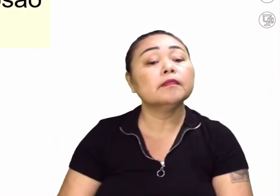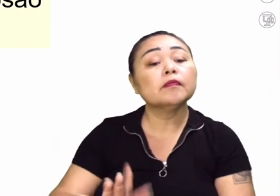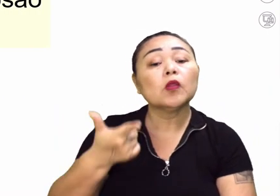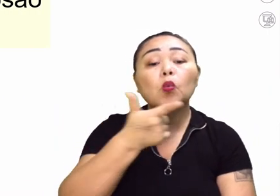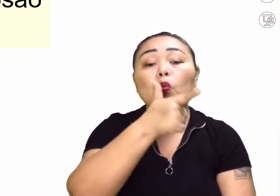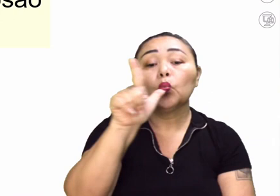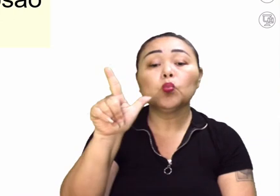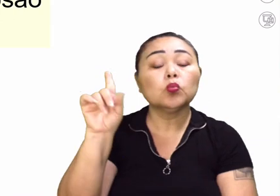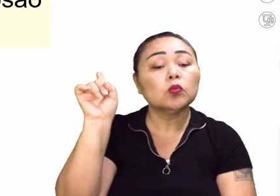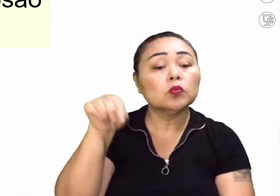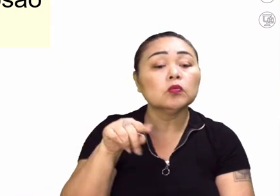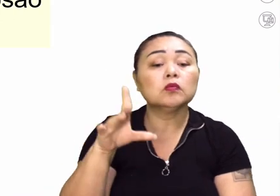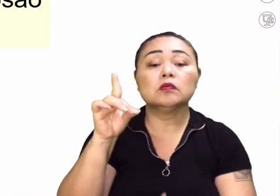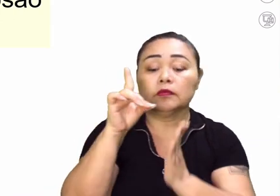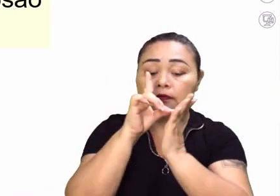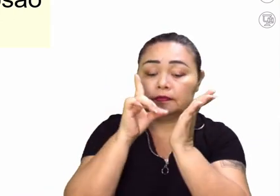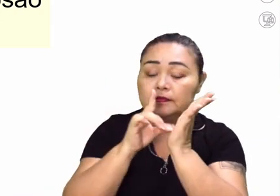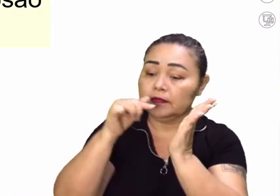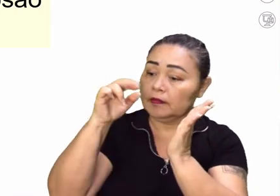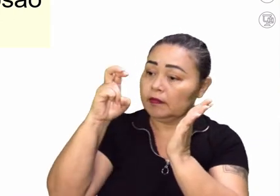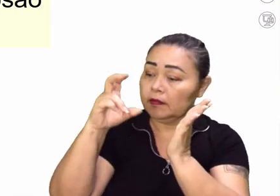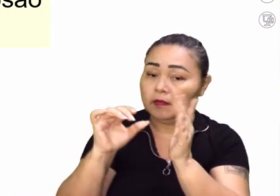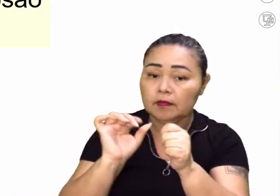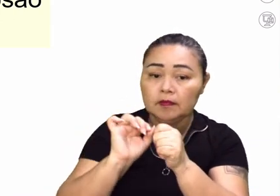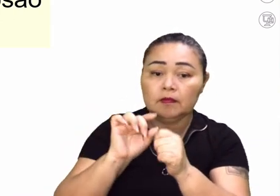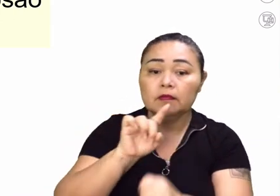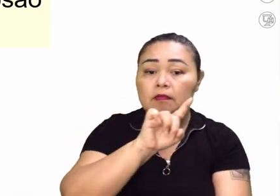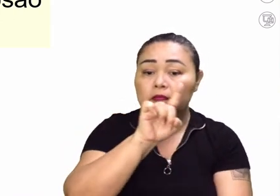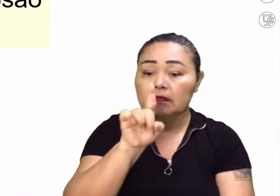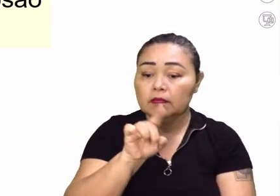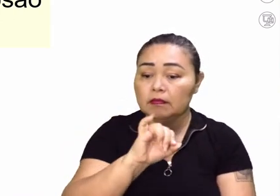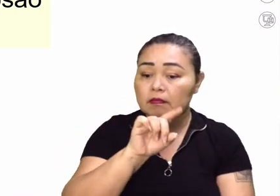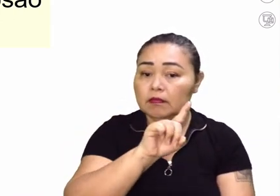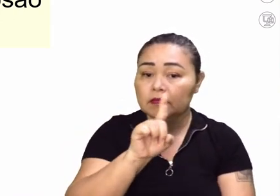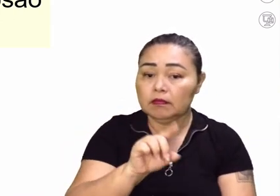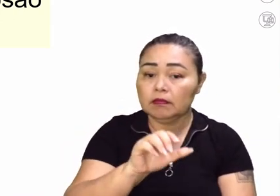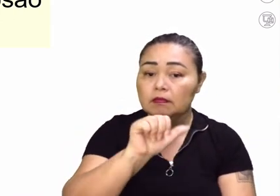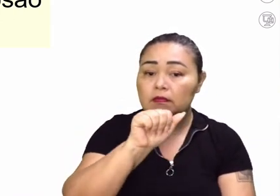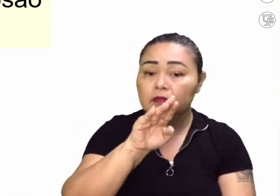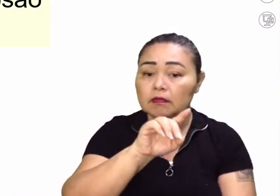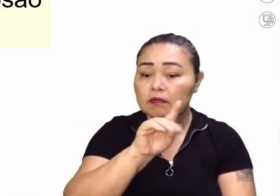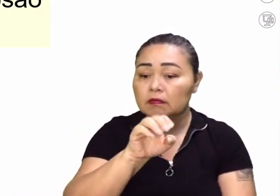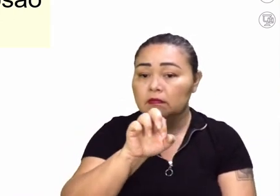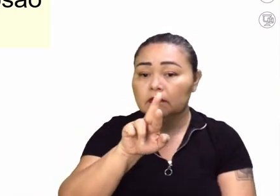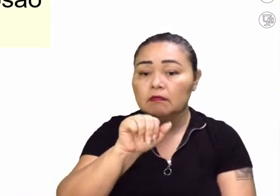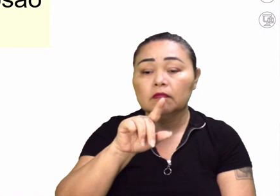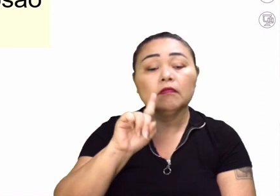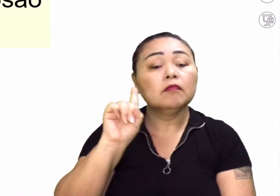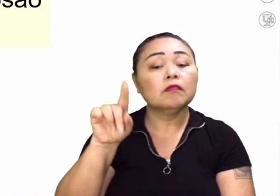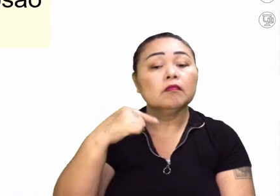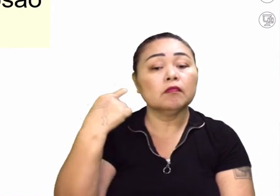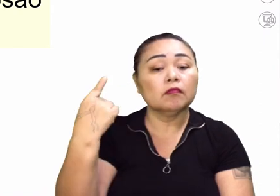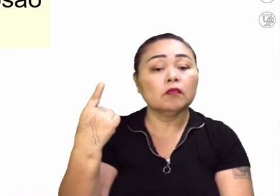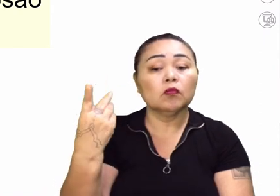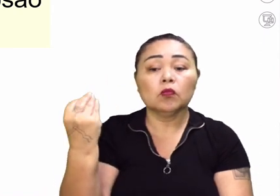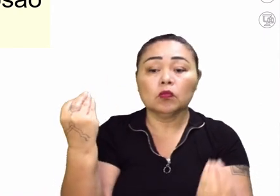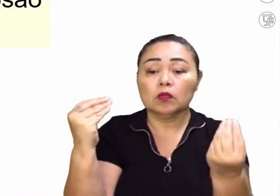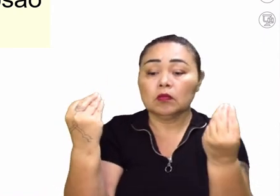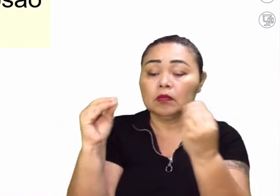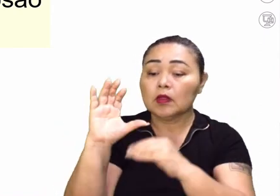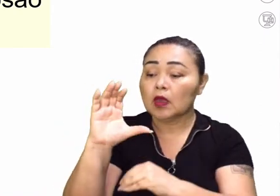outra classificação na década de 50 a Ziza de Sá e o critério utilizado foi o